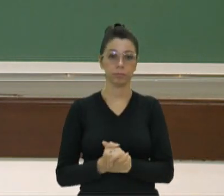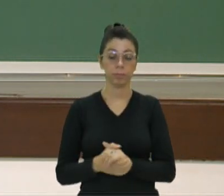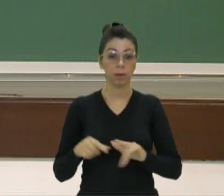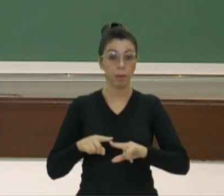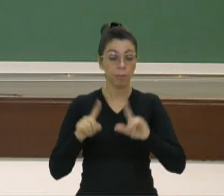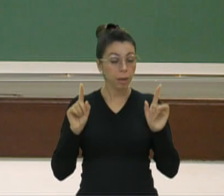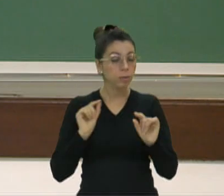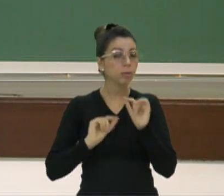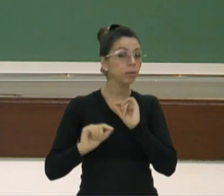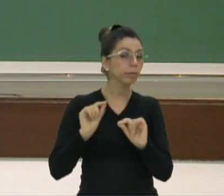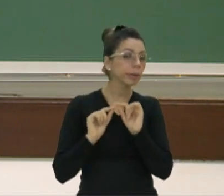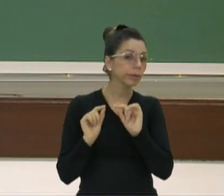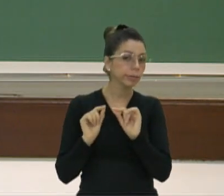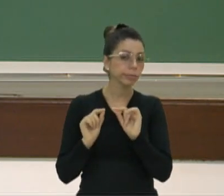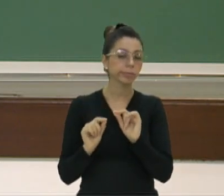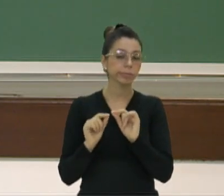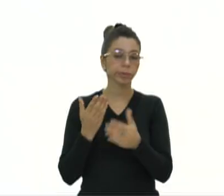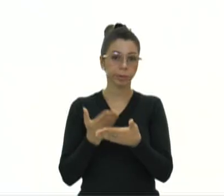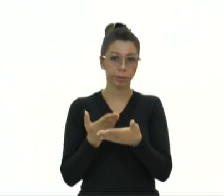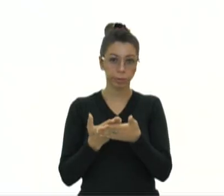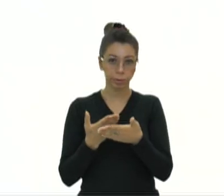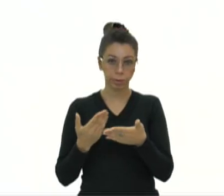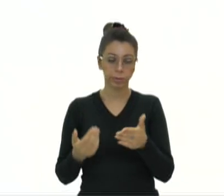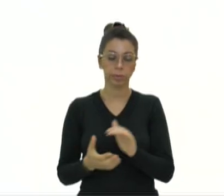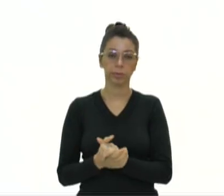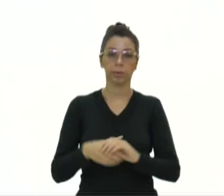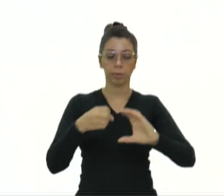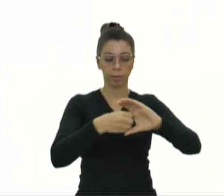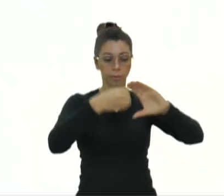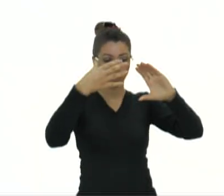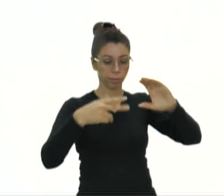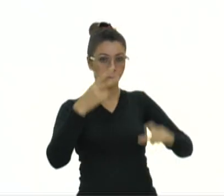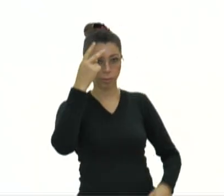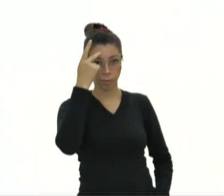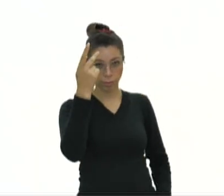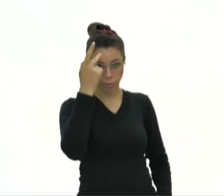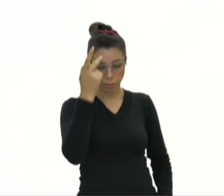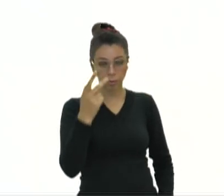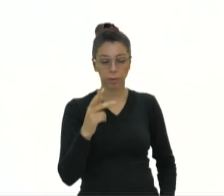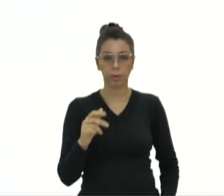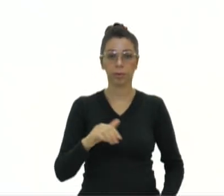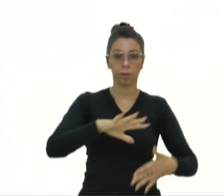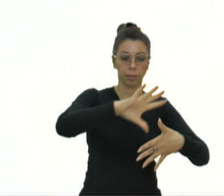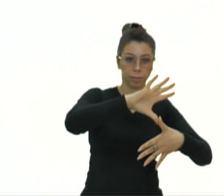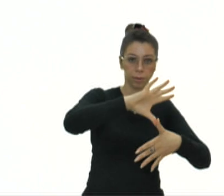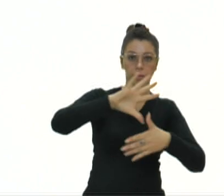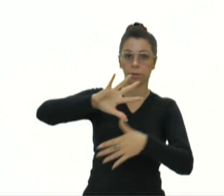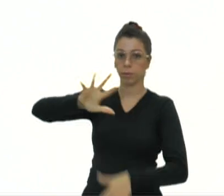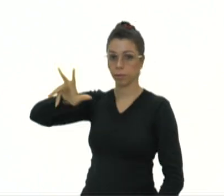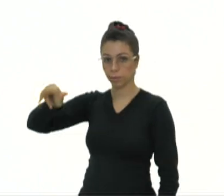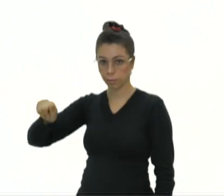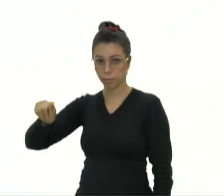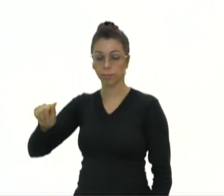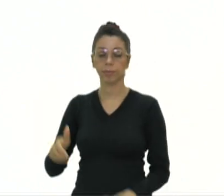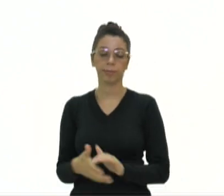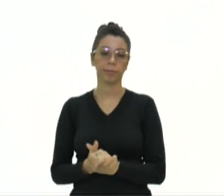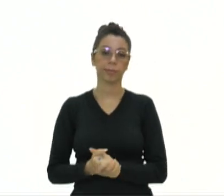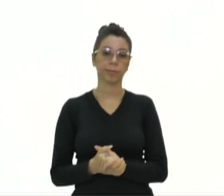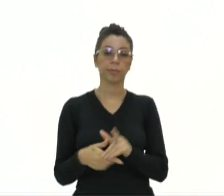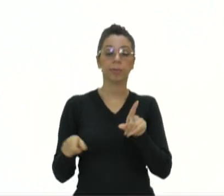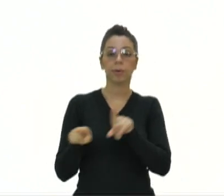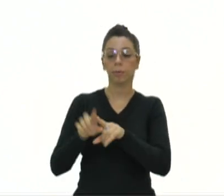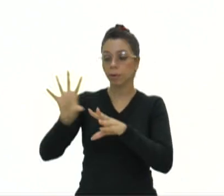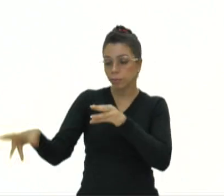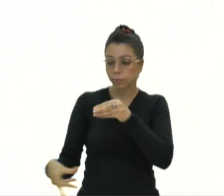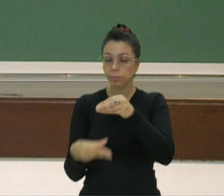mas basicamente o que nós vimos? Vimos algumas características naturais dos continentes, americano e africano, inserimos